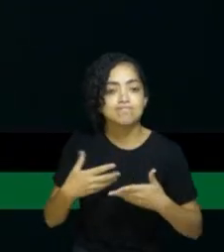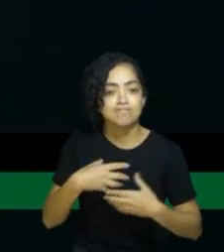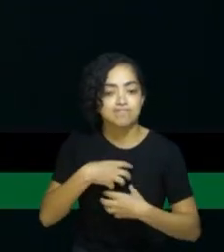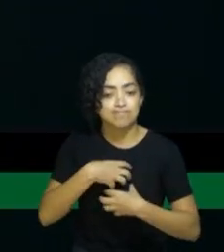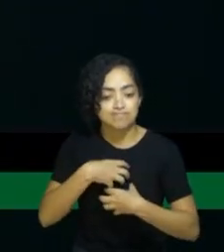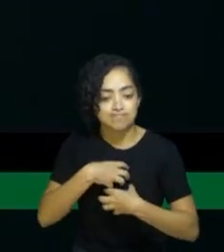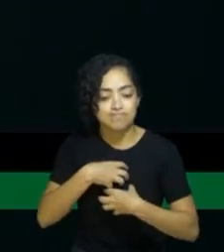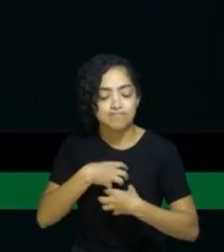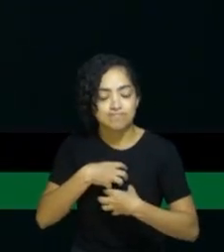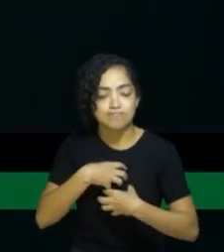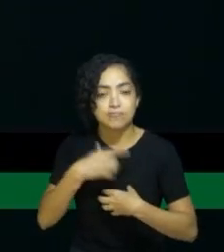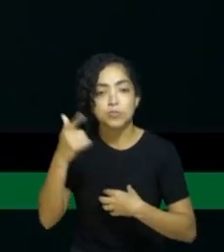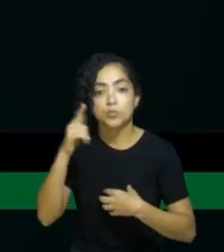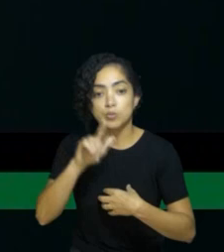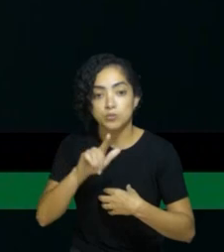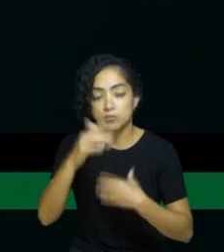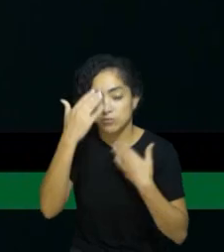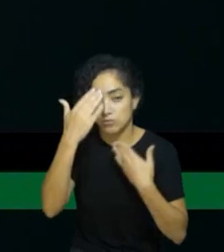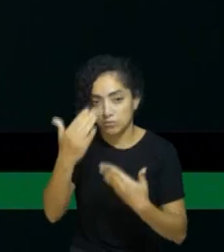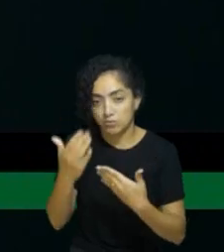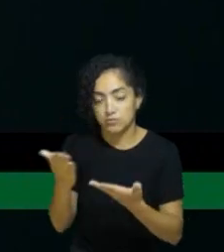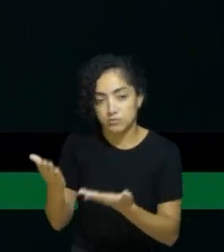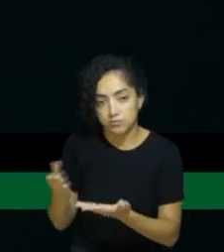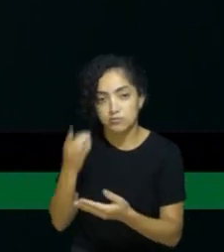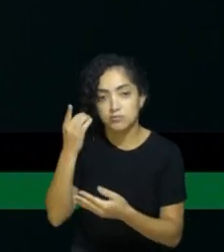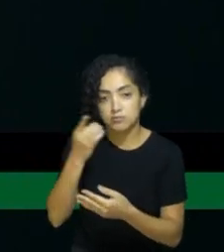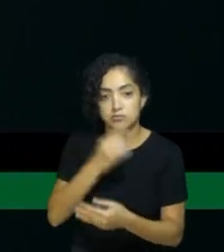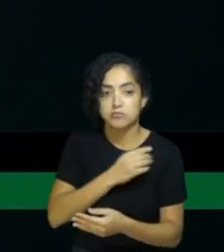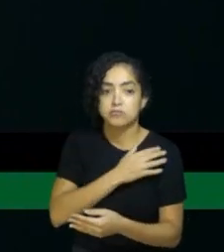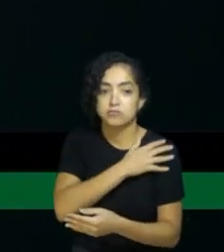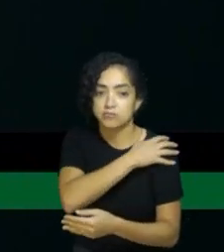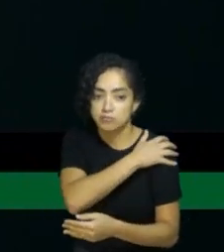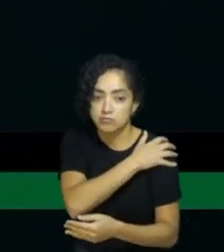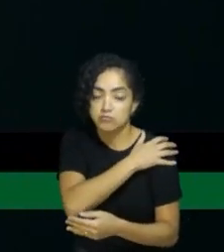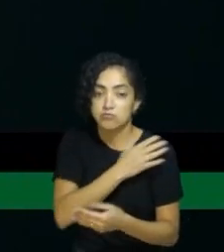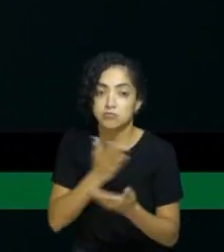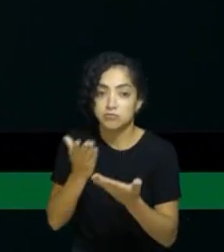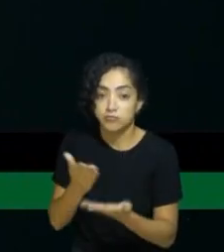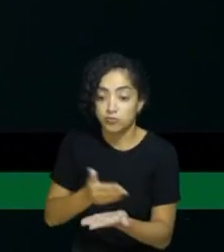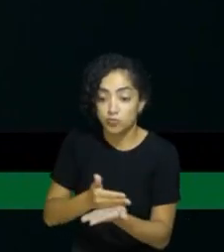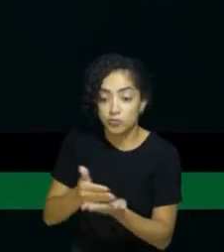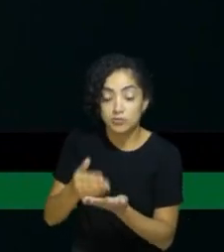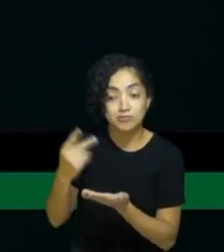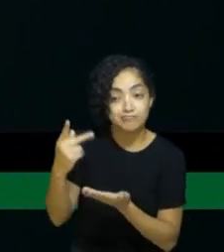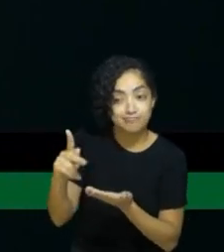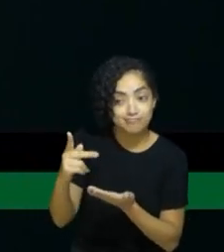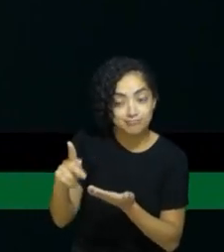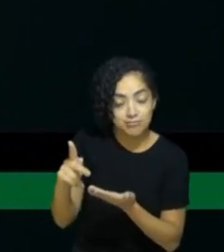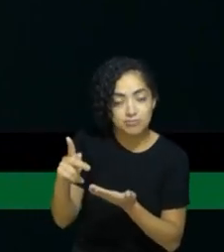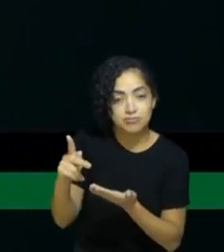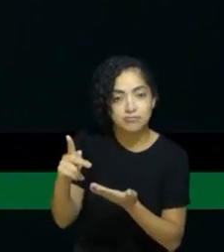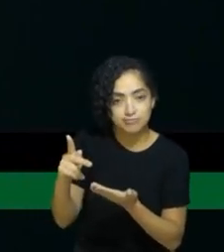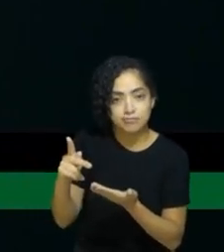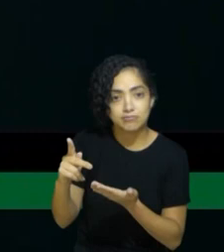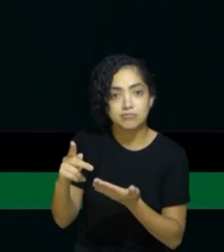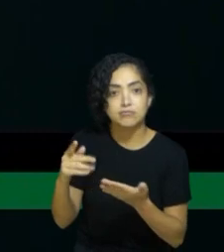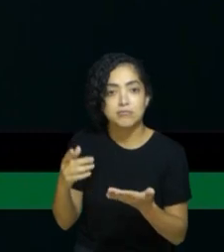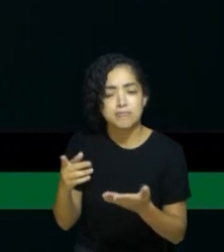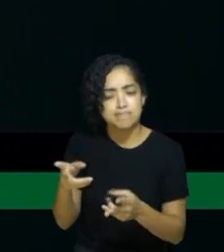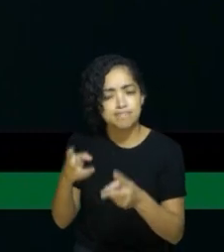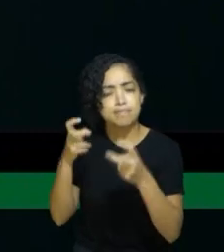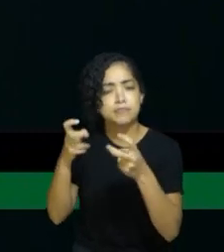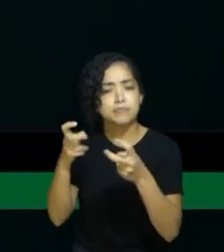dever cumprido e agradeço o deputado Napoleão que foi na verdade iniciativa sua de ter esse feeling de perceber o